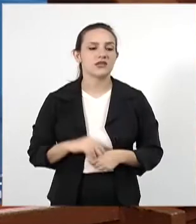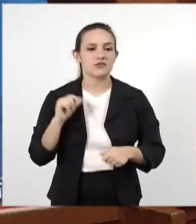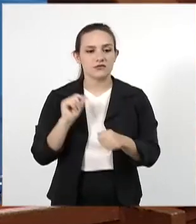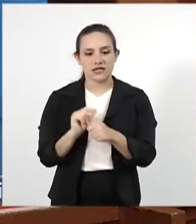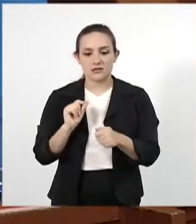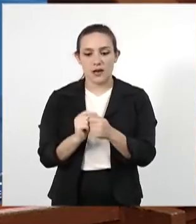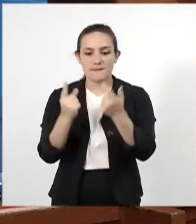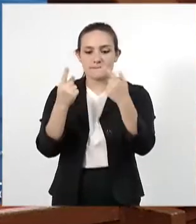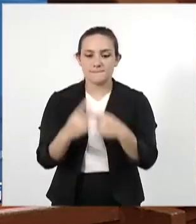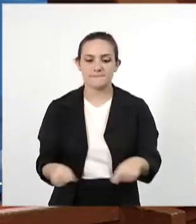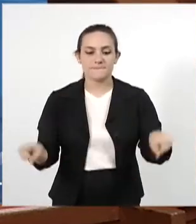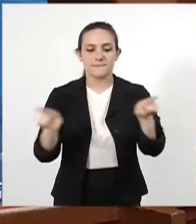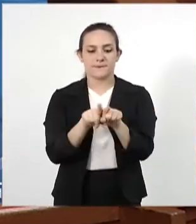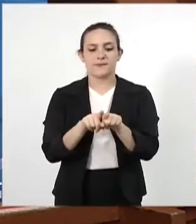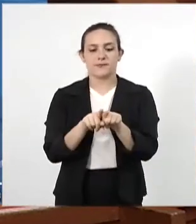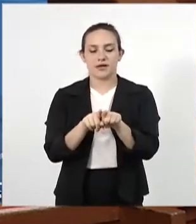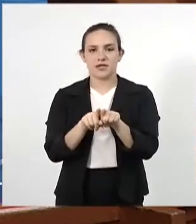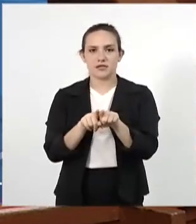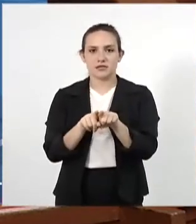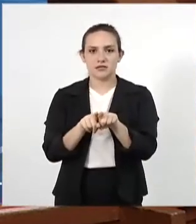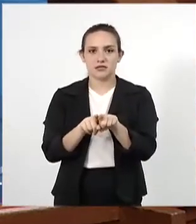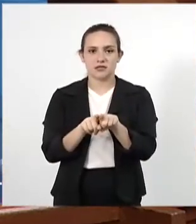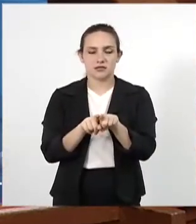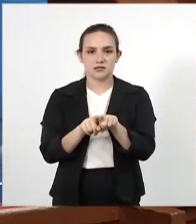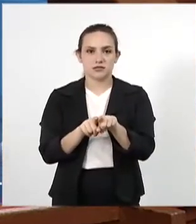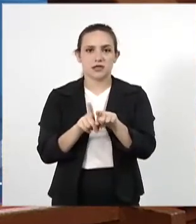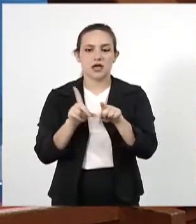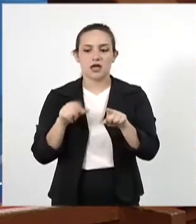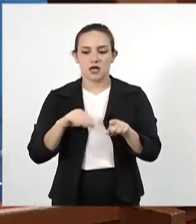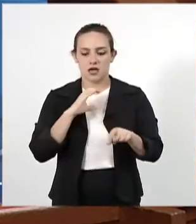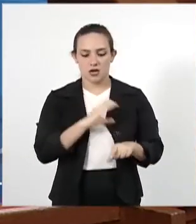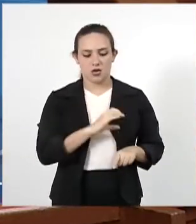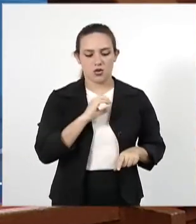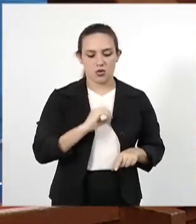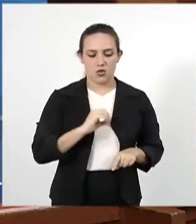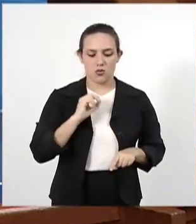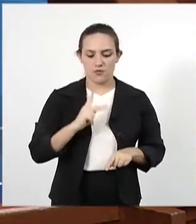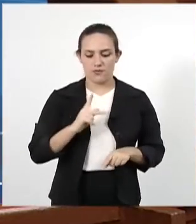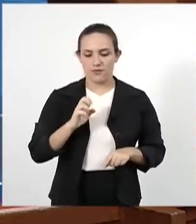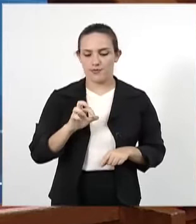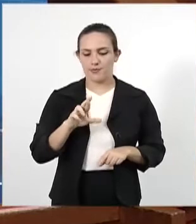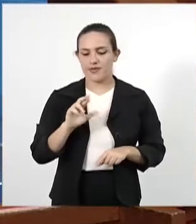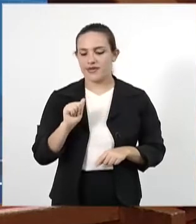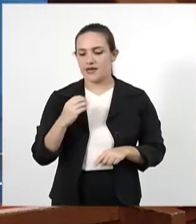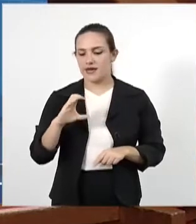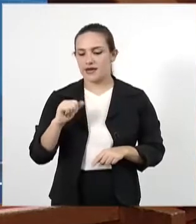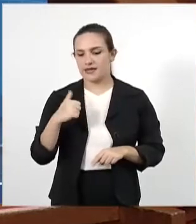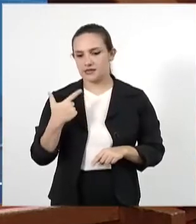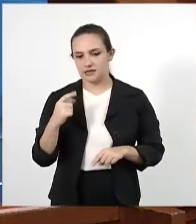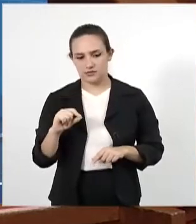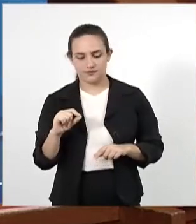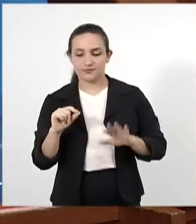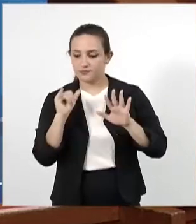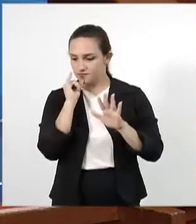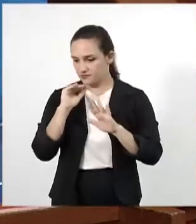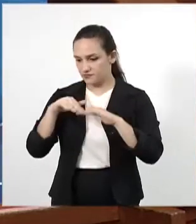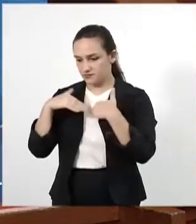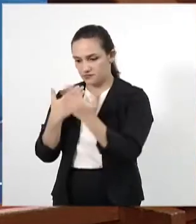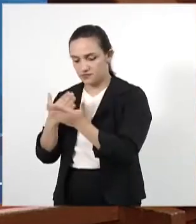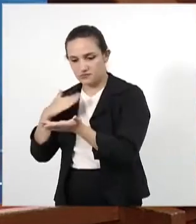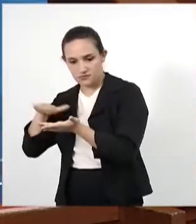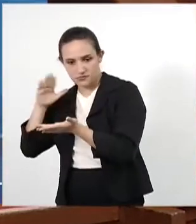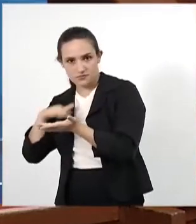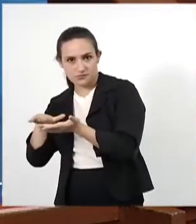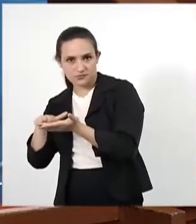cooperação entre a Secretaria de Estado de Educação e as escolas especiais, visando